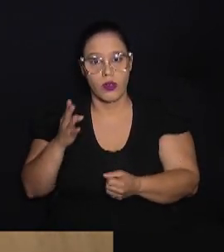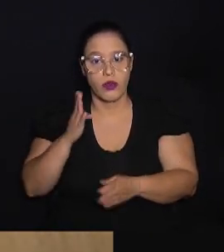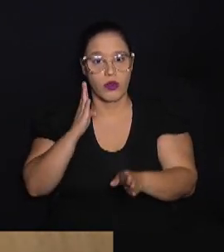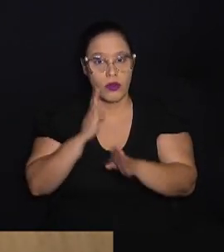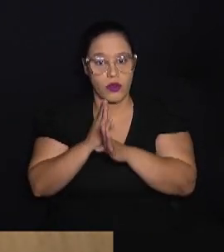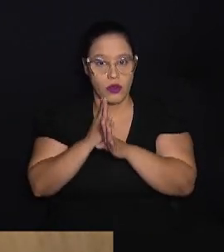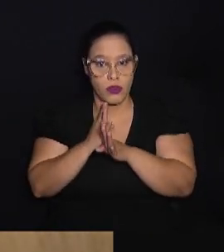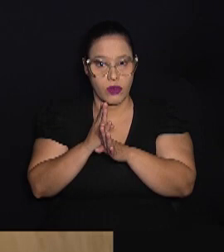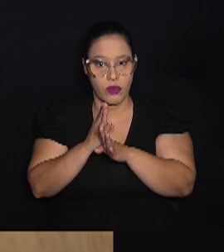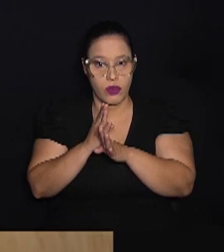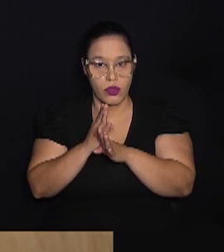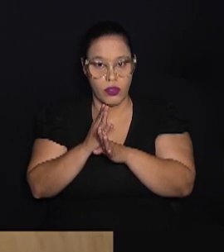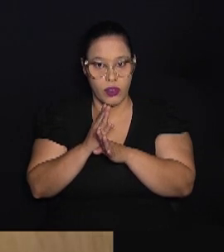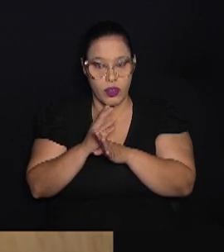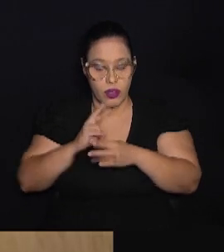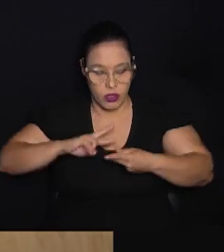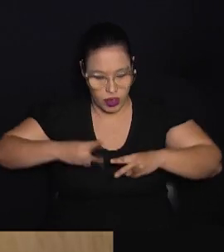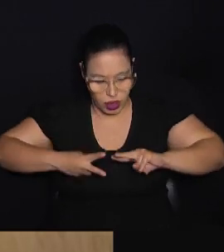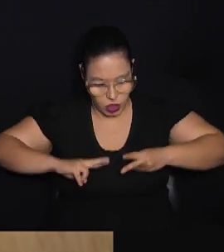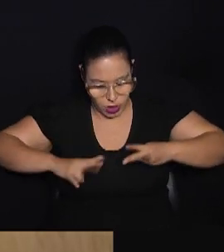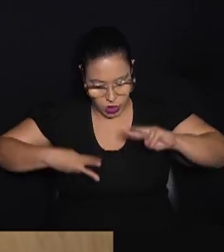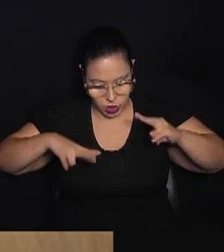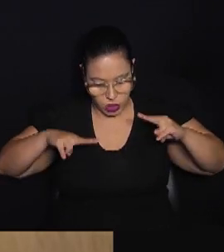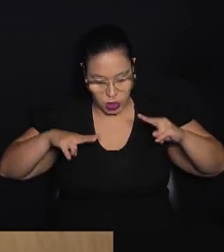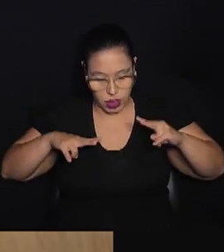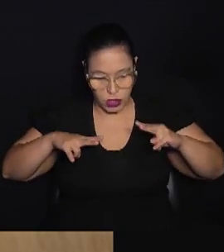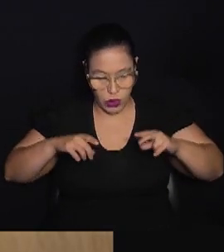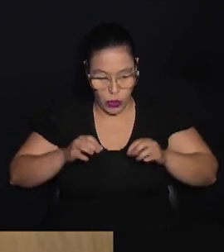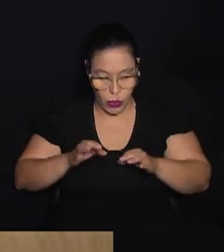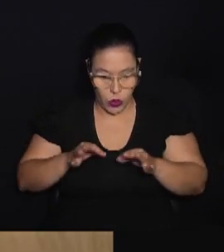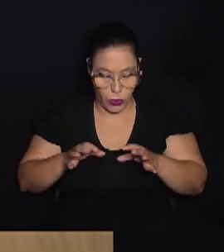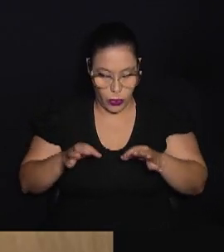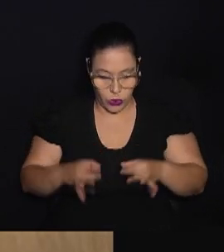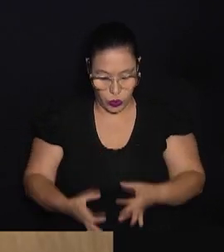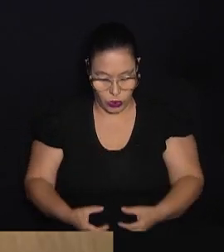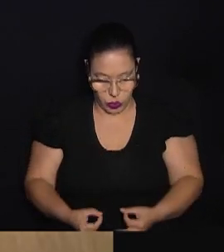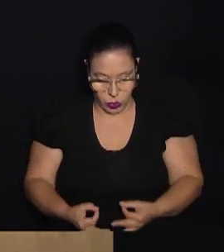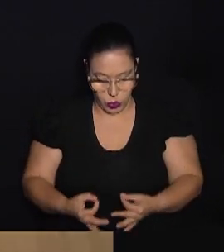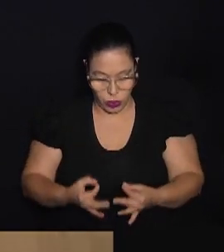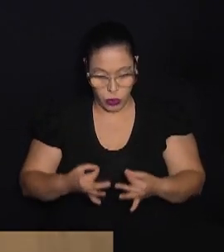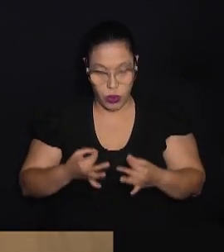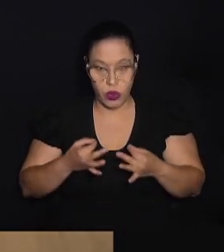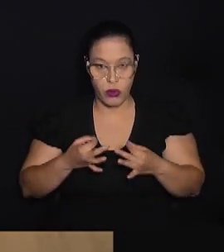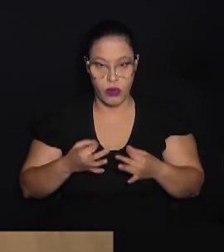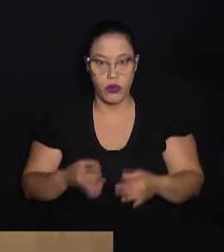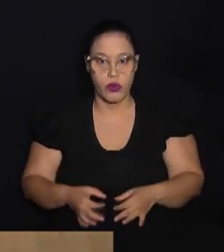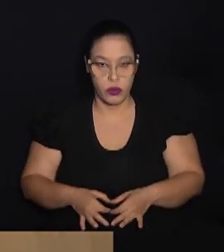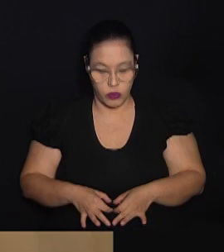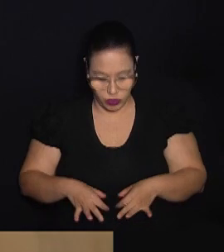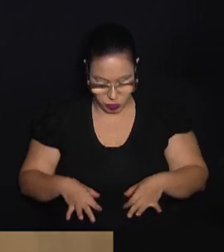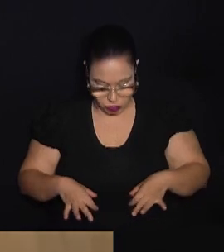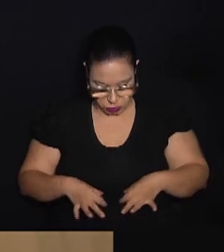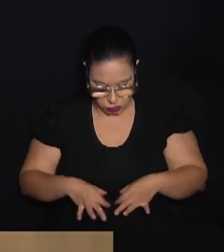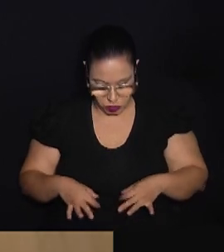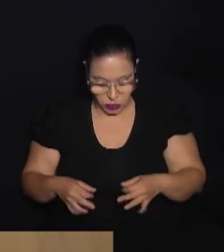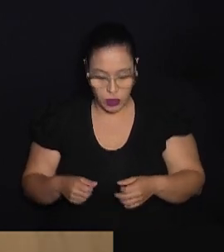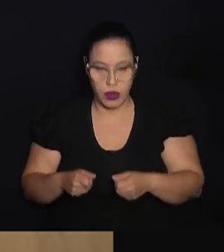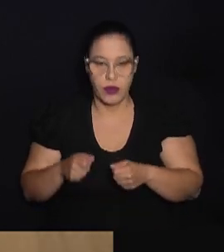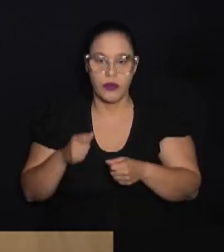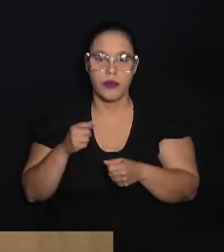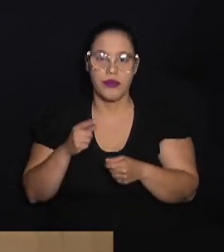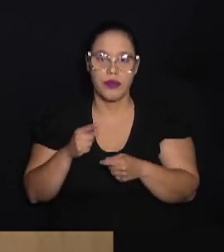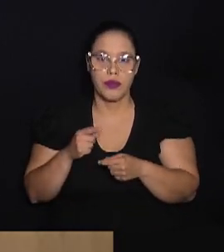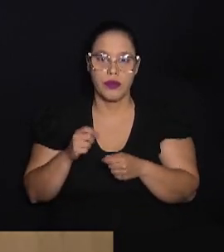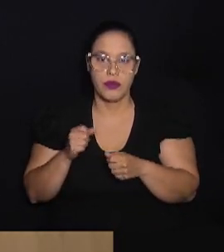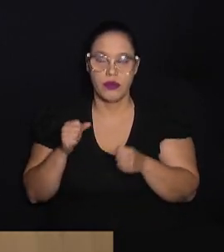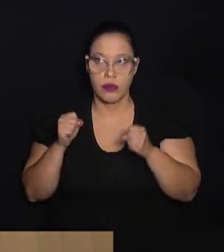é portador desse gene alterado, que ele aumenta o risco de câncer de endométrio e de intestino, você pode fazer medidas